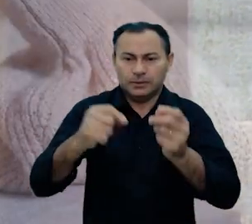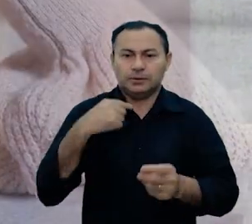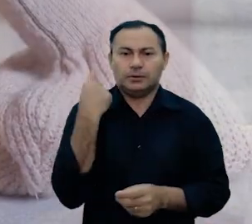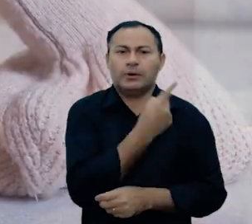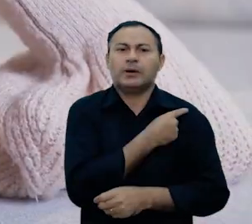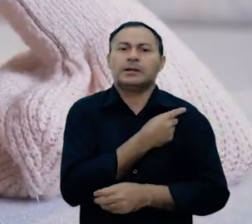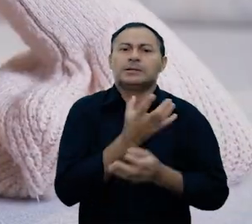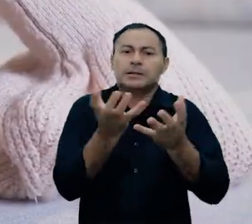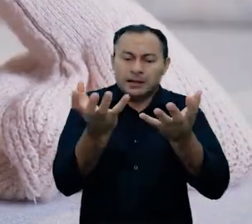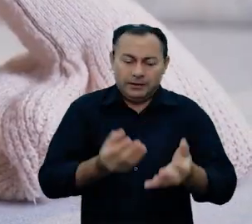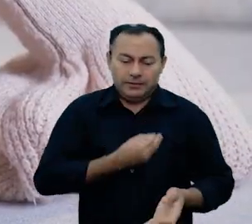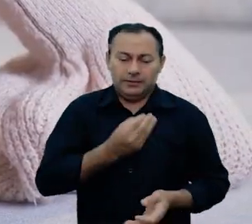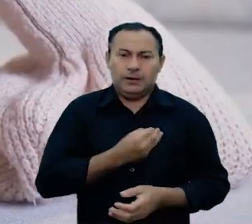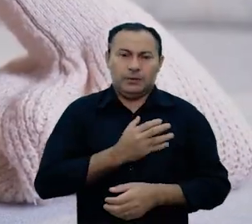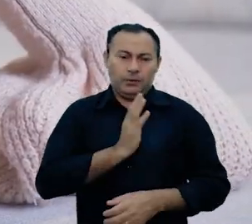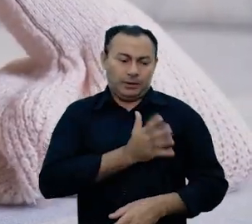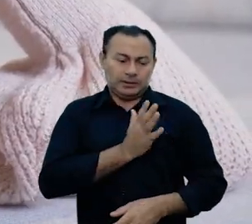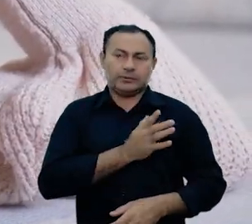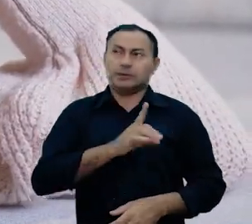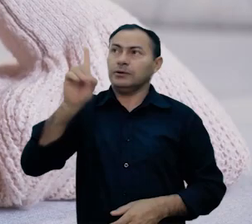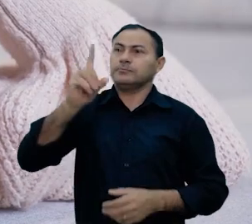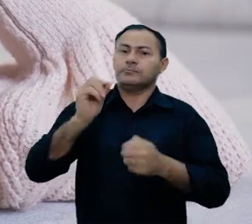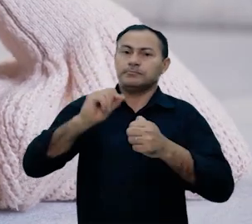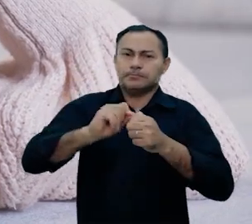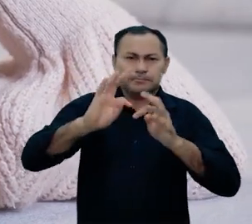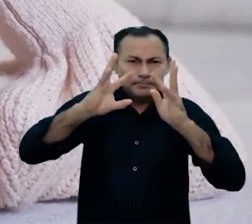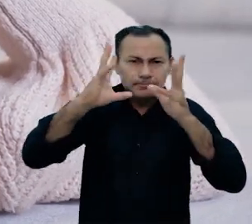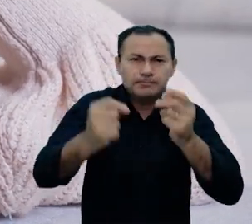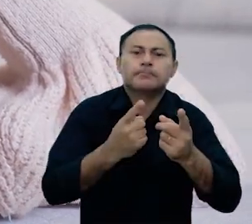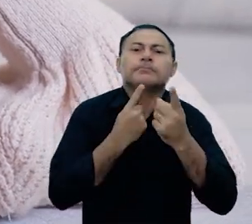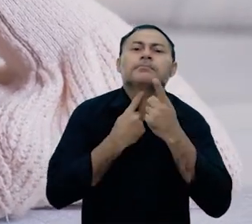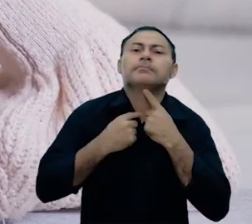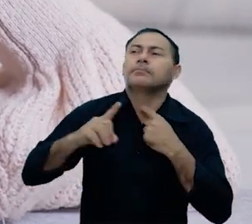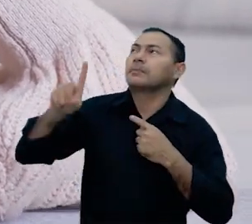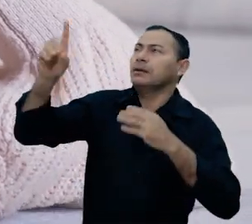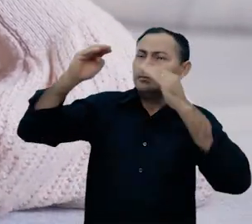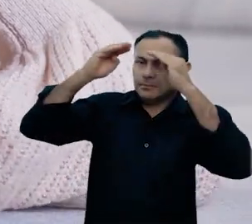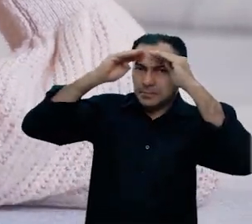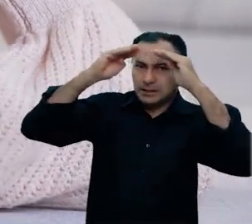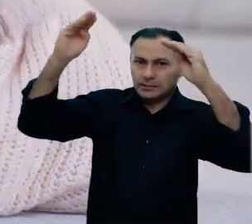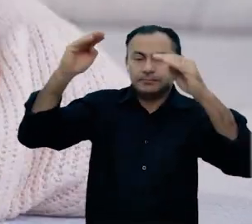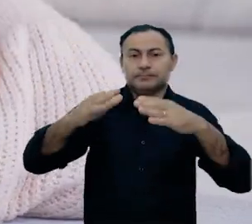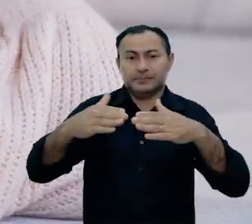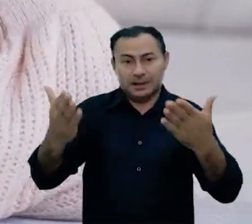nós devemos procurar o coração de Deus e desejar fazer toda a vontade dele.